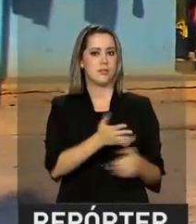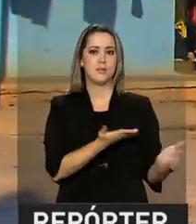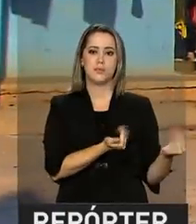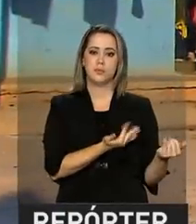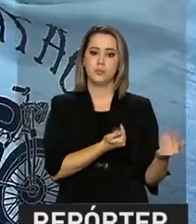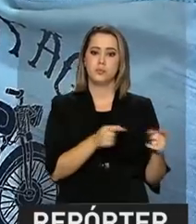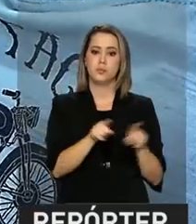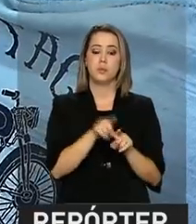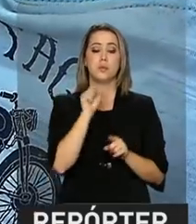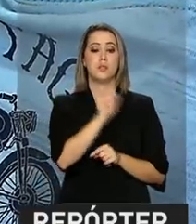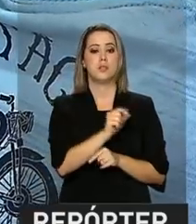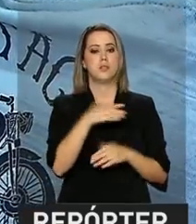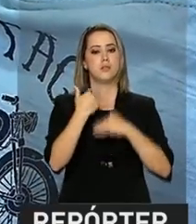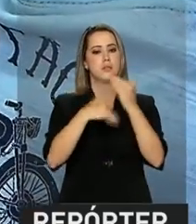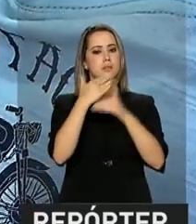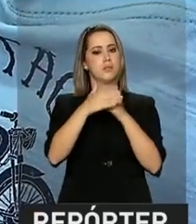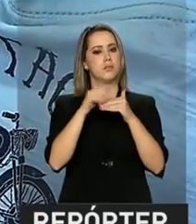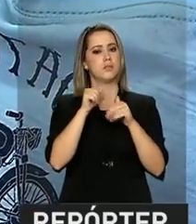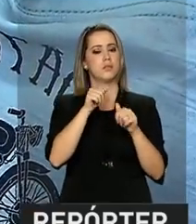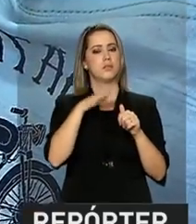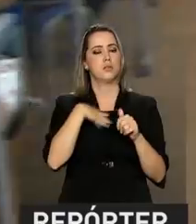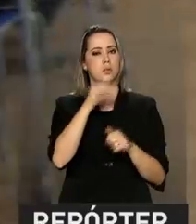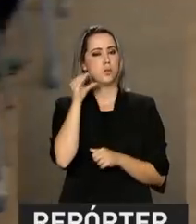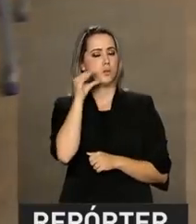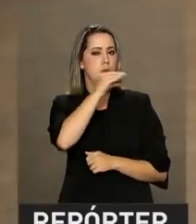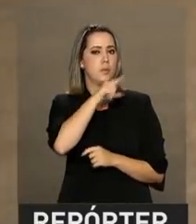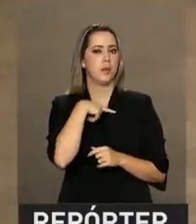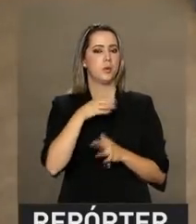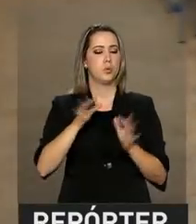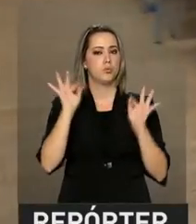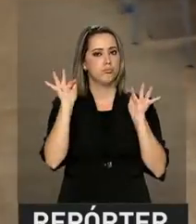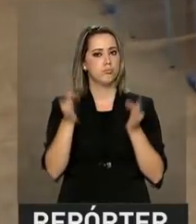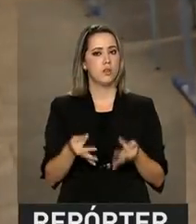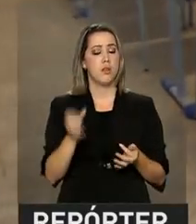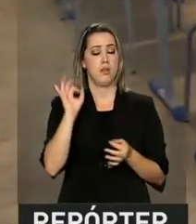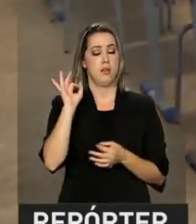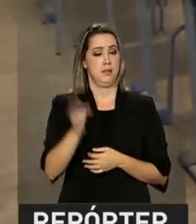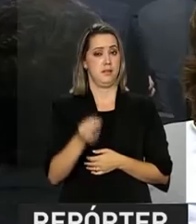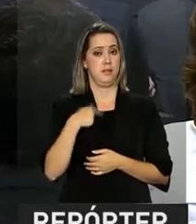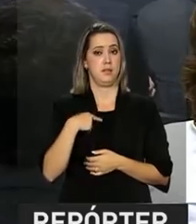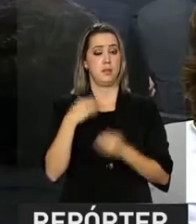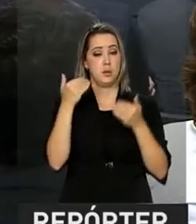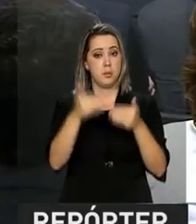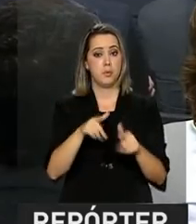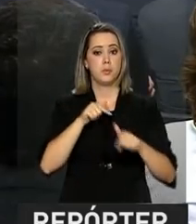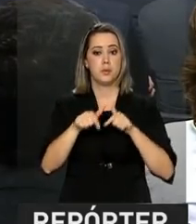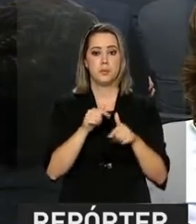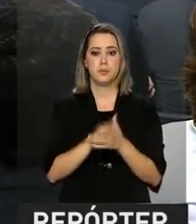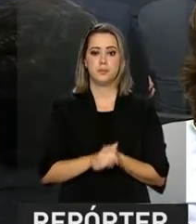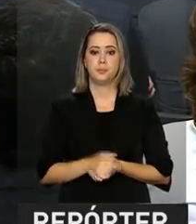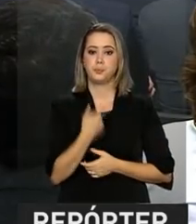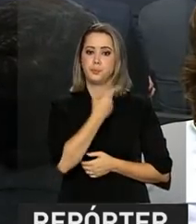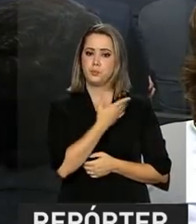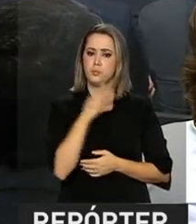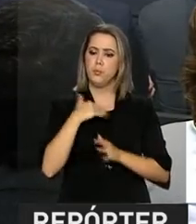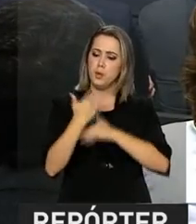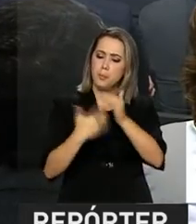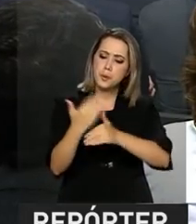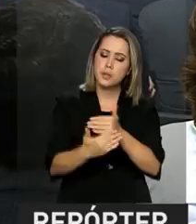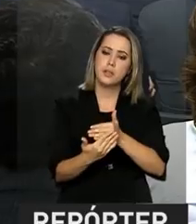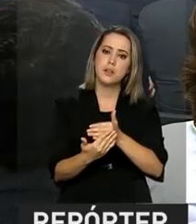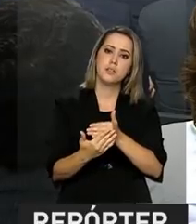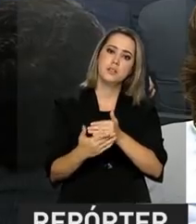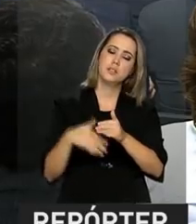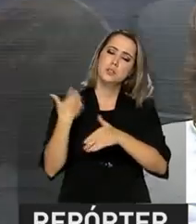adolescentes para que eles se tornem adultos capacitados e prontos para as oportunidades de emprego. Significa a tentativa de progresso,